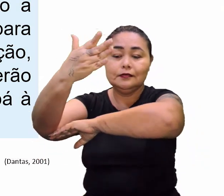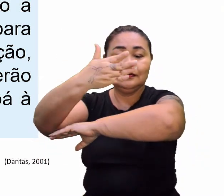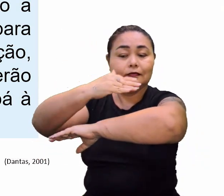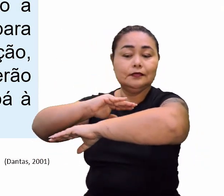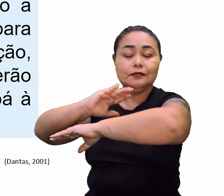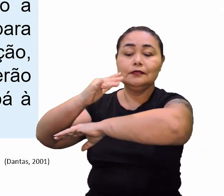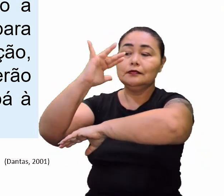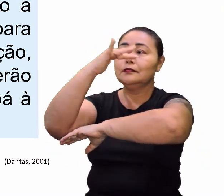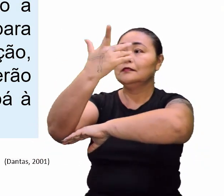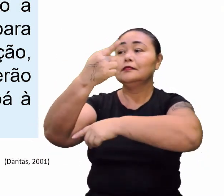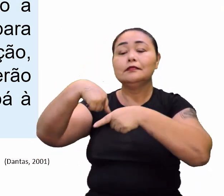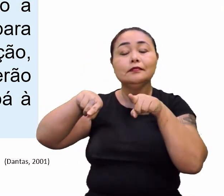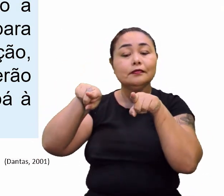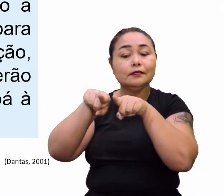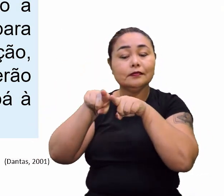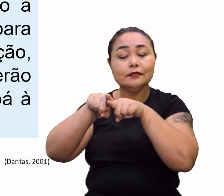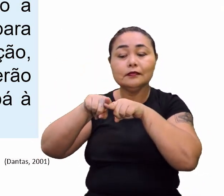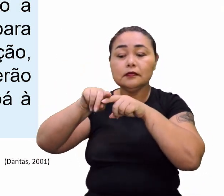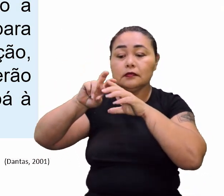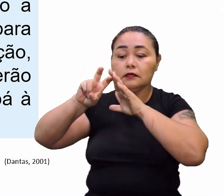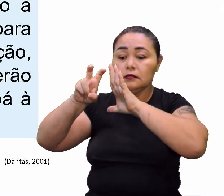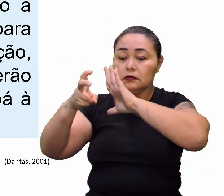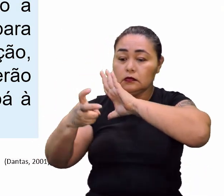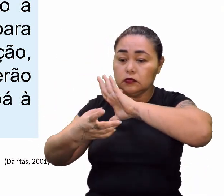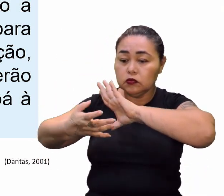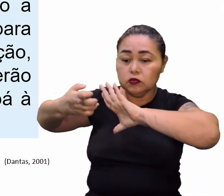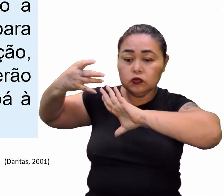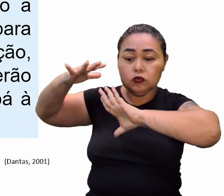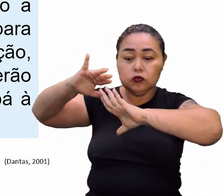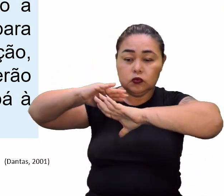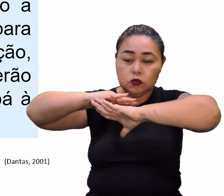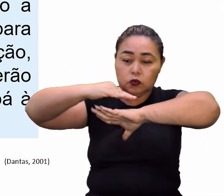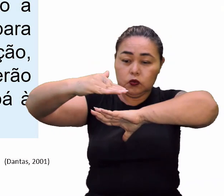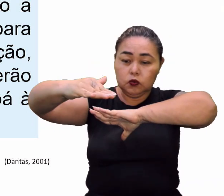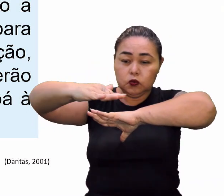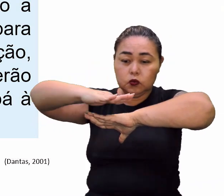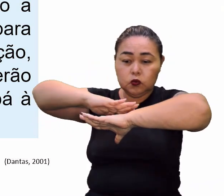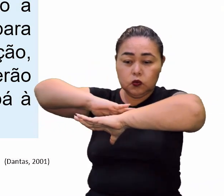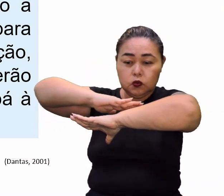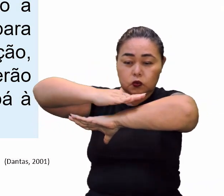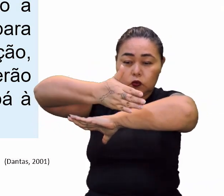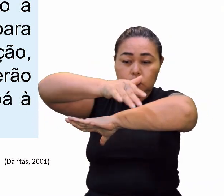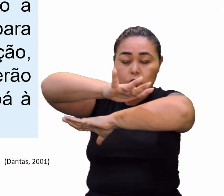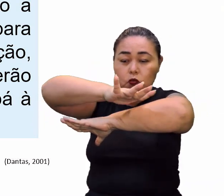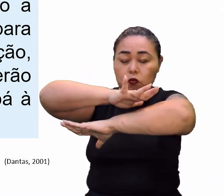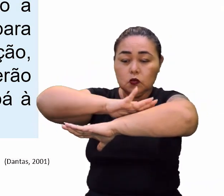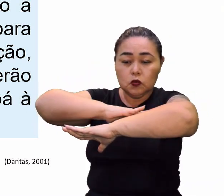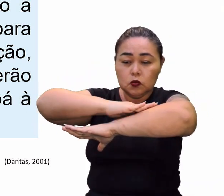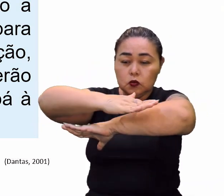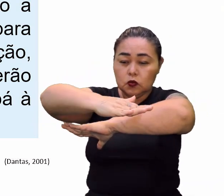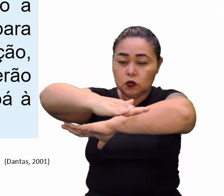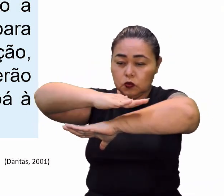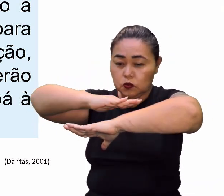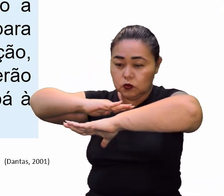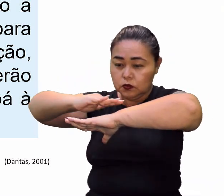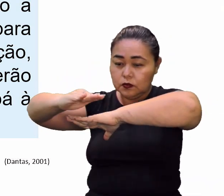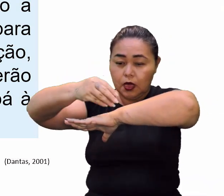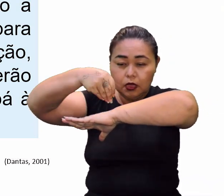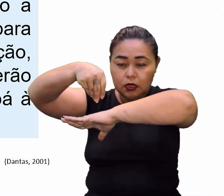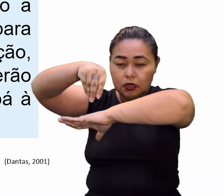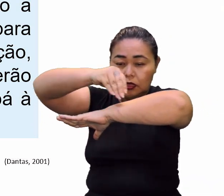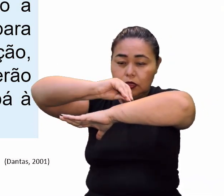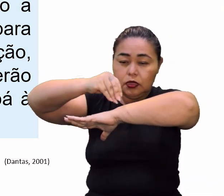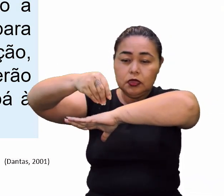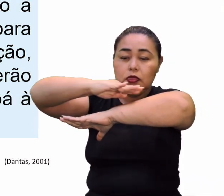floresta e tratores fazendo essa terraplanagem. Que a terraplanagem seria o nivelamento, né? Nivelamento,